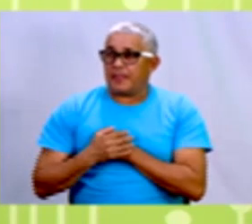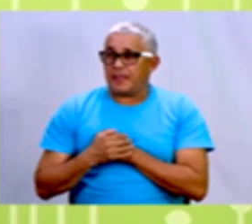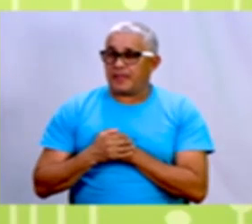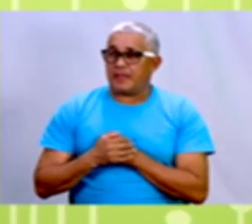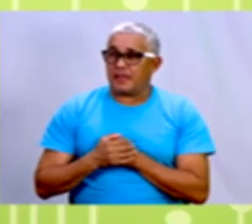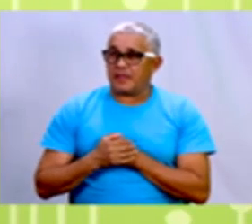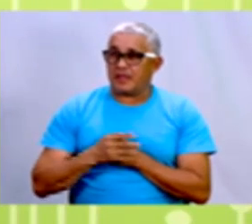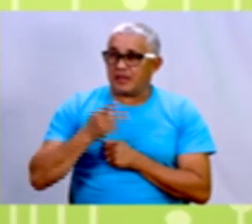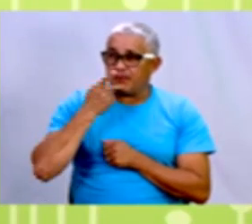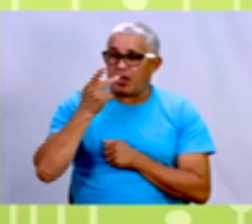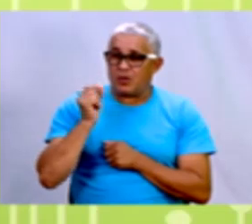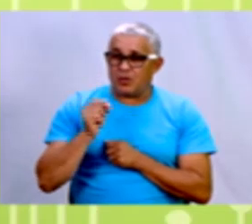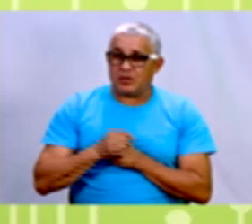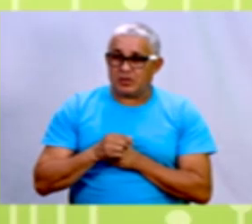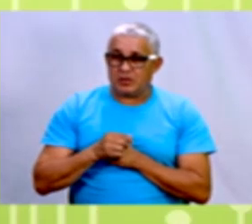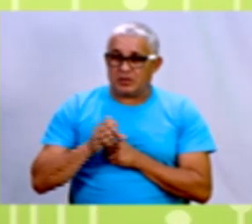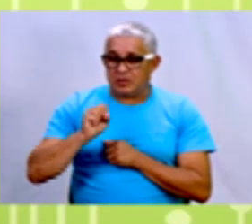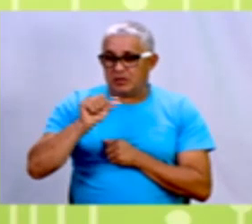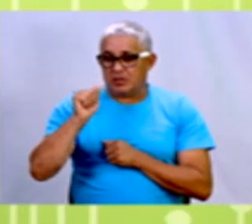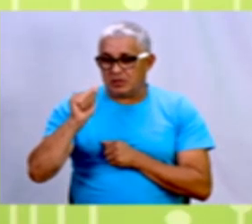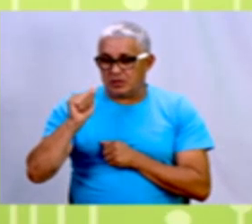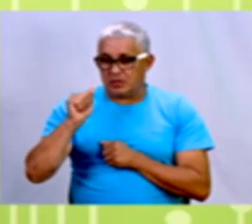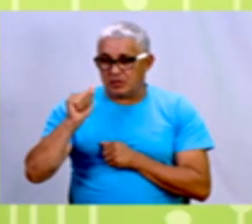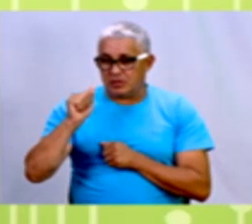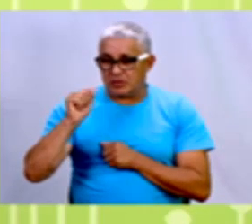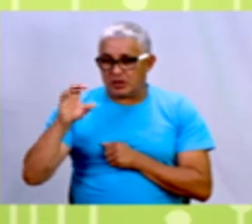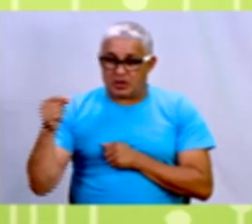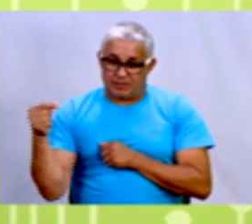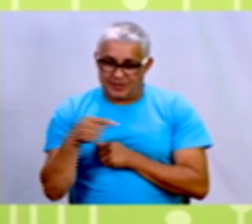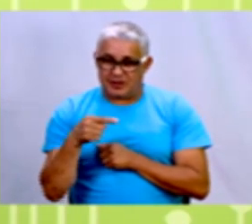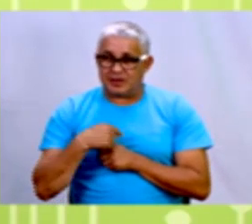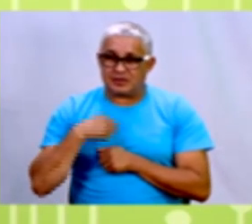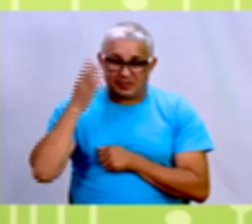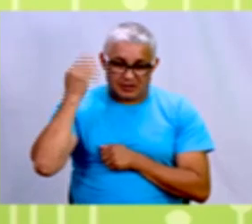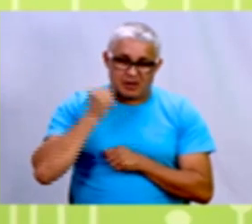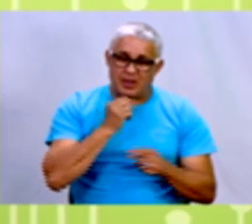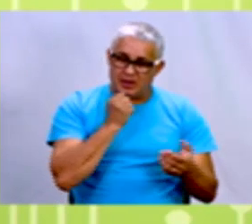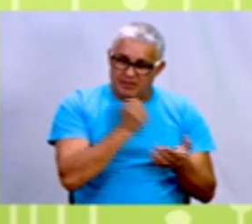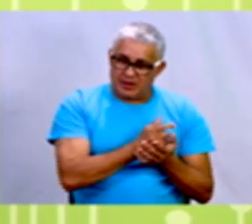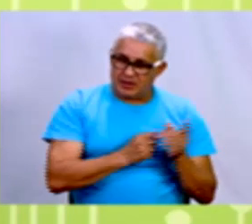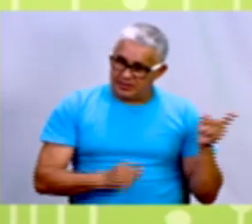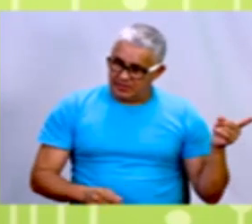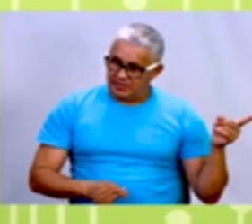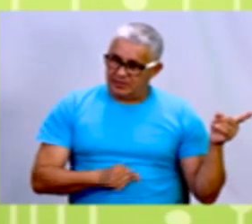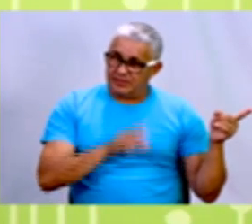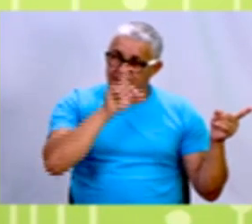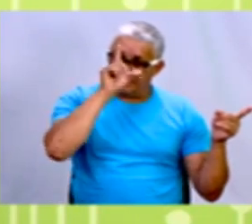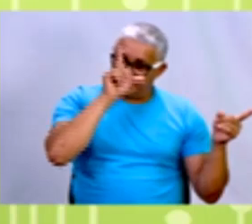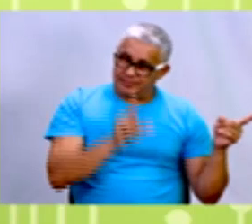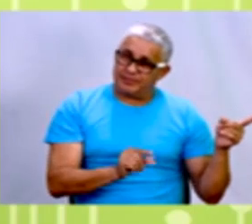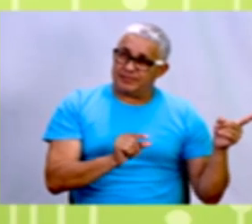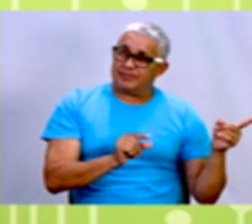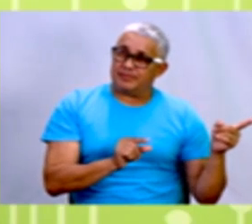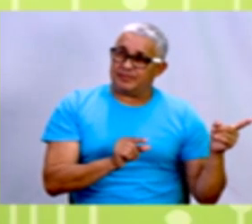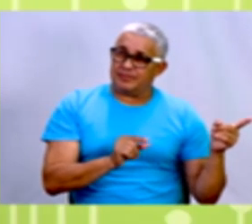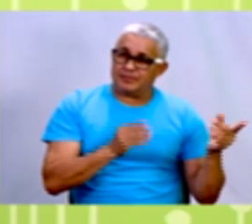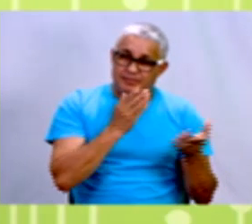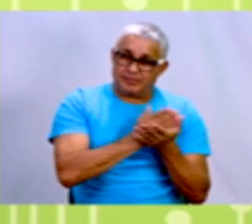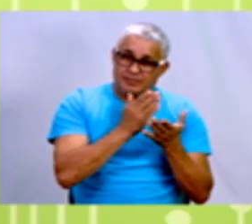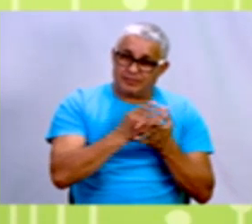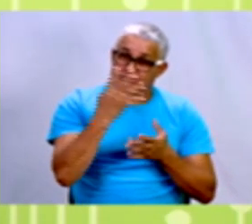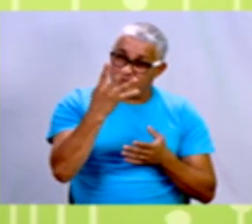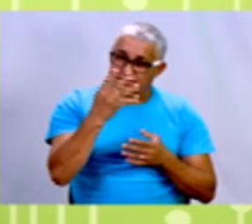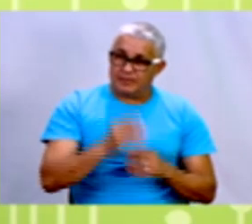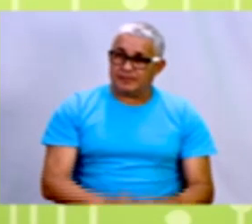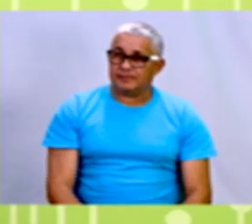a gente falou do sistema SAC, a gente sabia que a gente ia pagar, ia amortizar em 4 parcelas, no